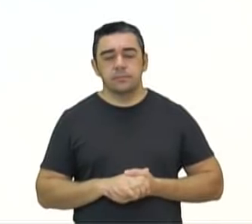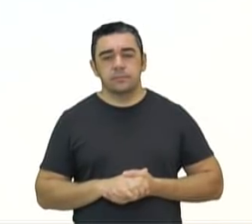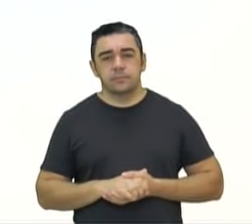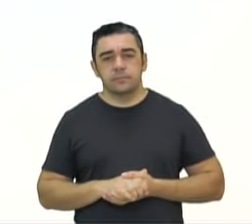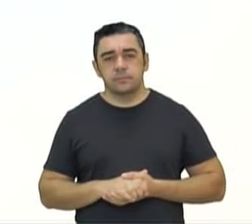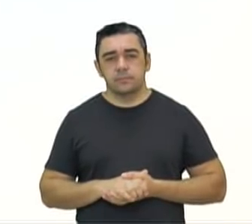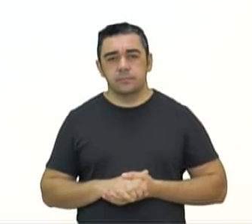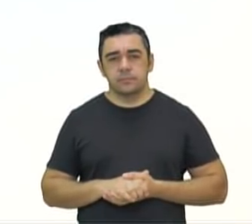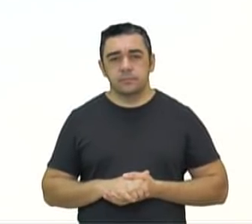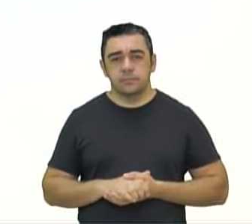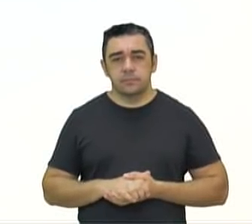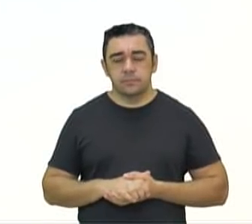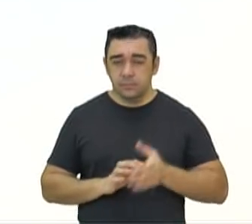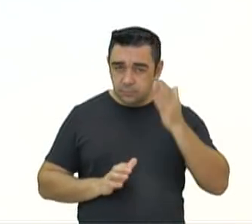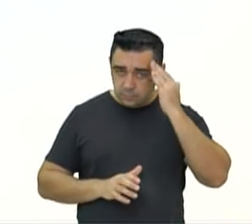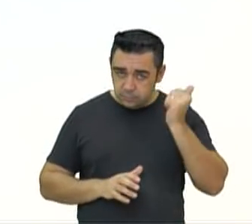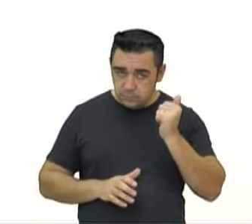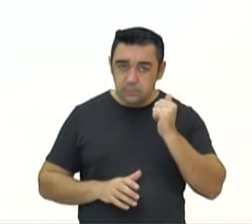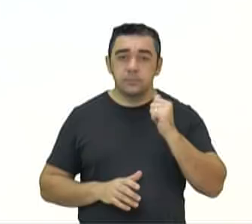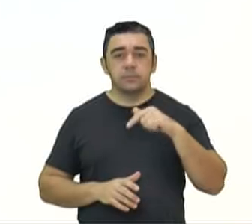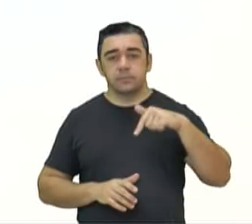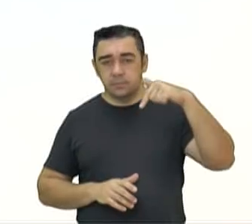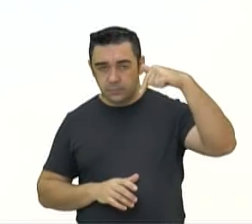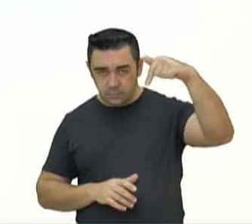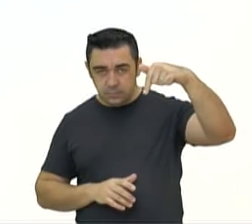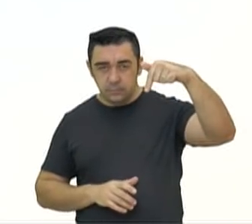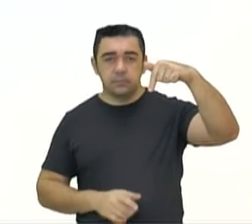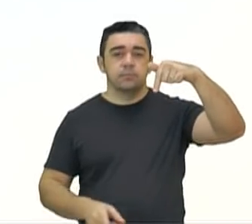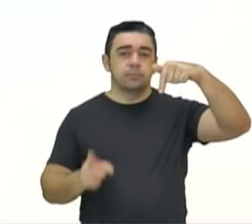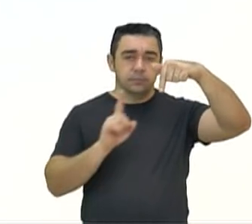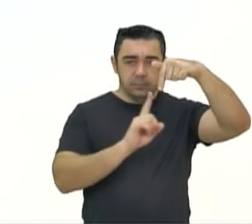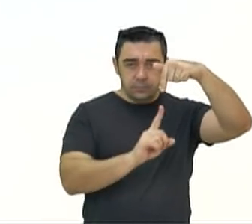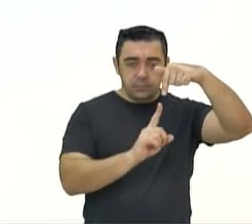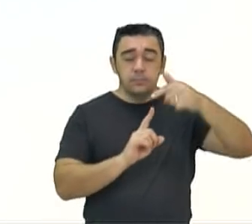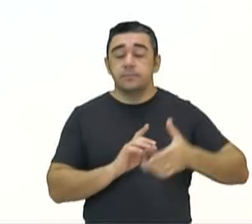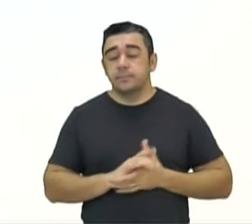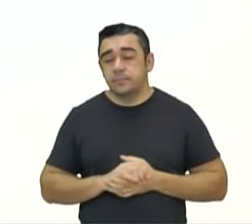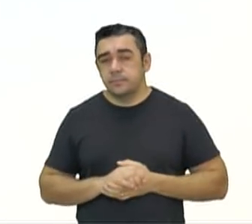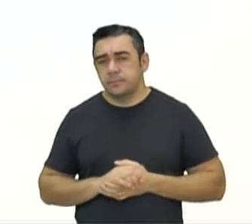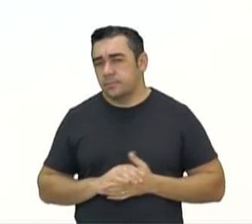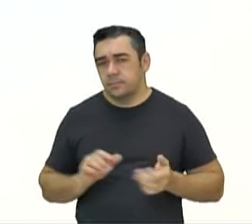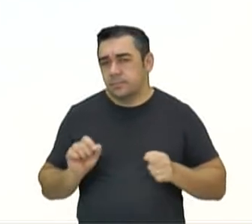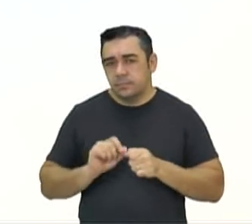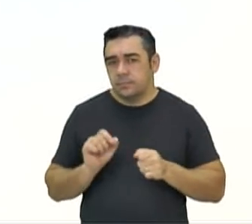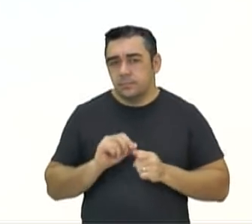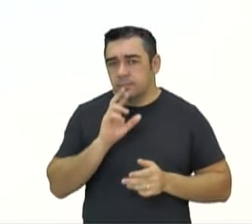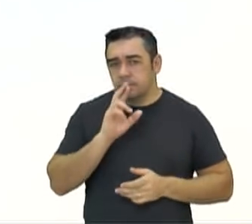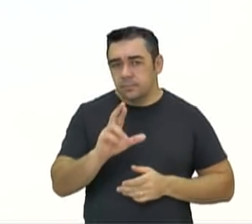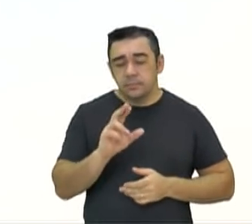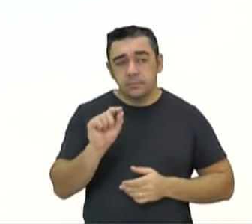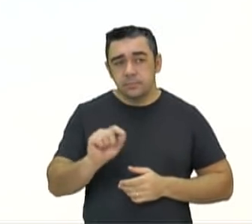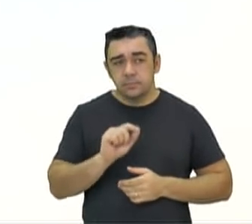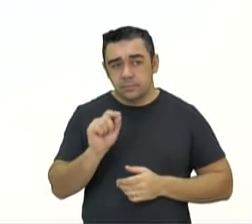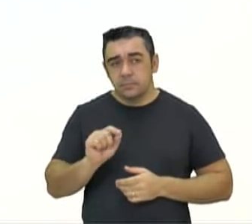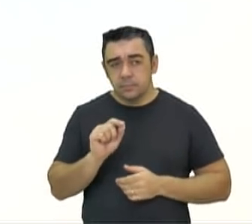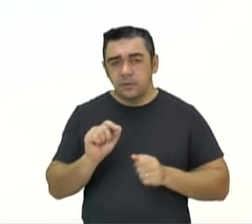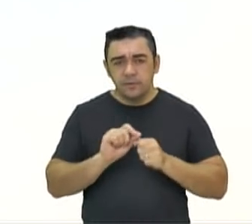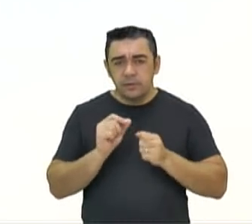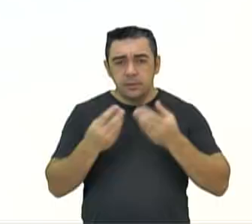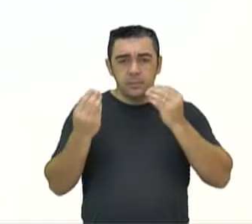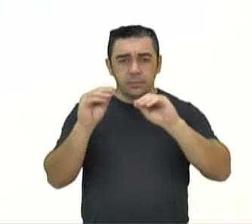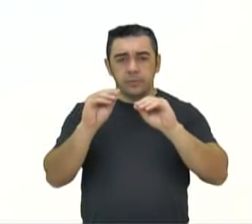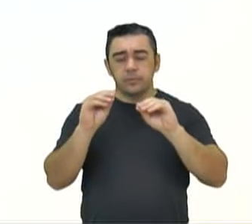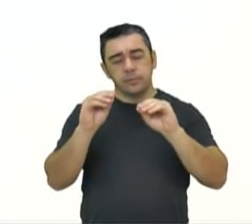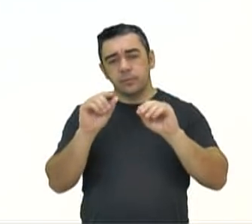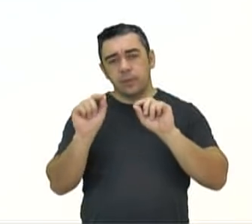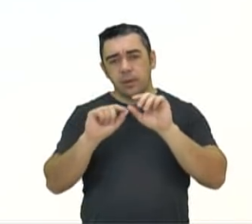Então, eu sei que o N é 7 e sei que o P é 1. Então, fazendo o nosso resultado, fazendo a nossa continha